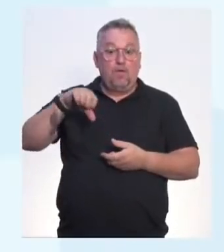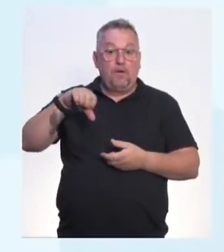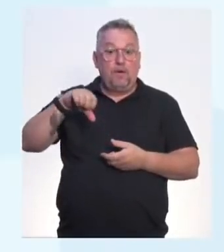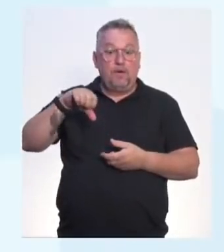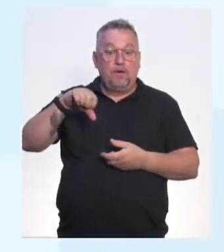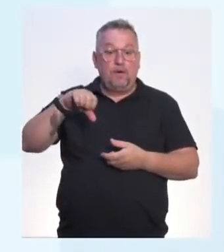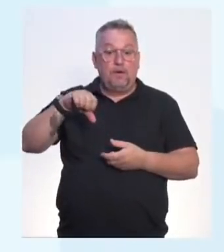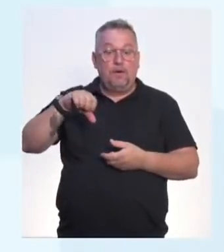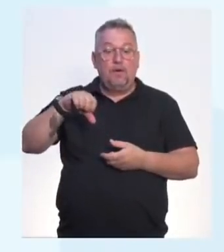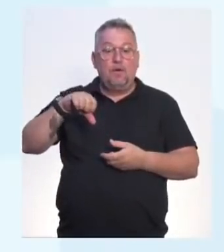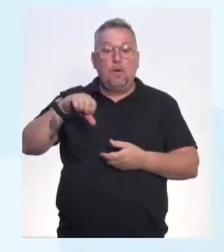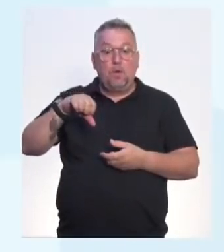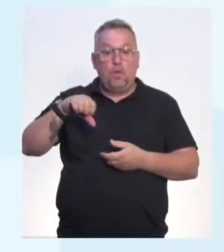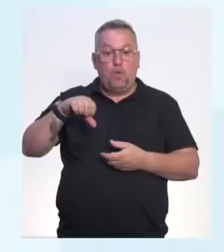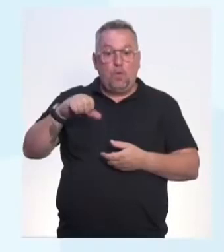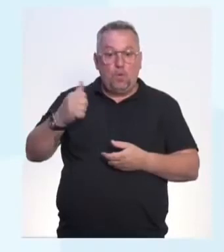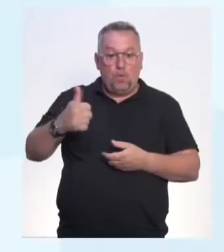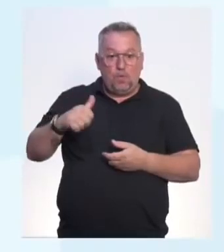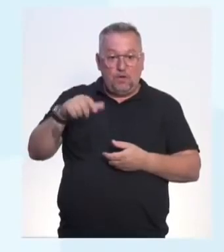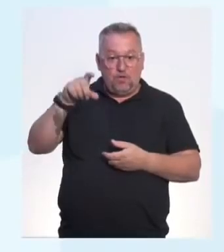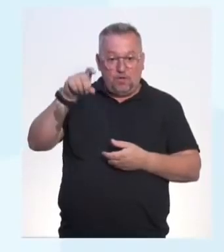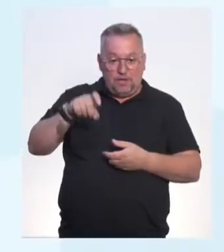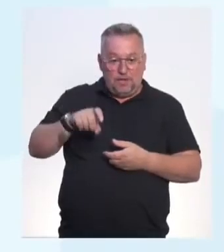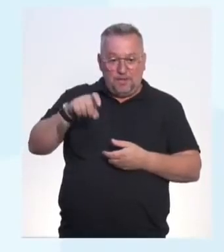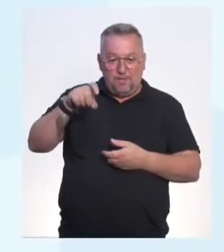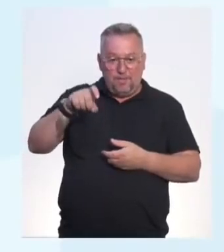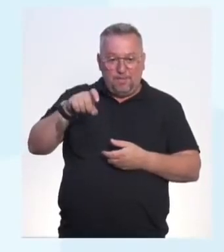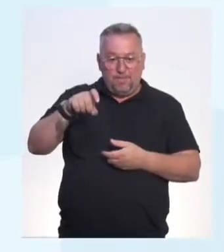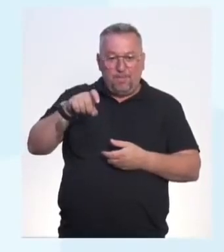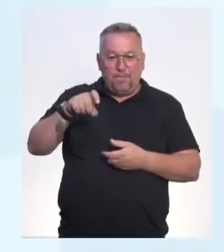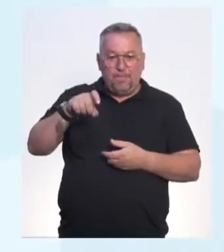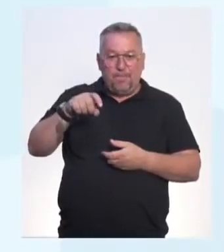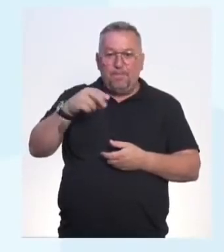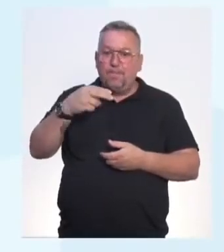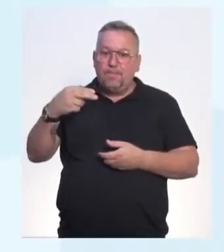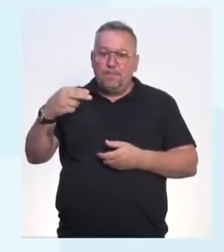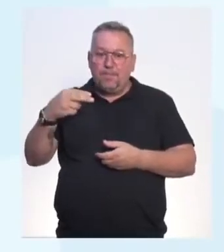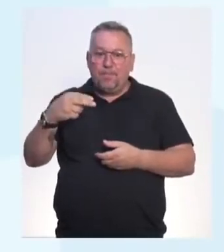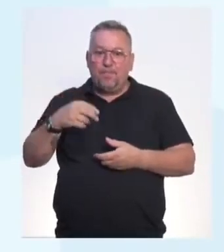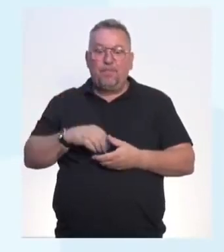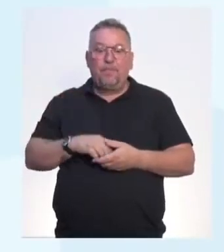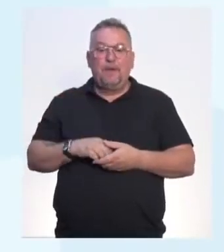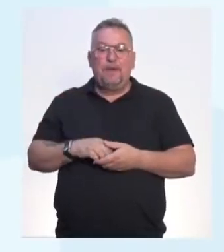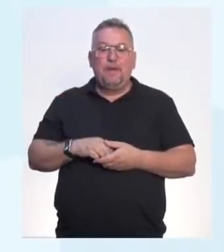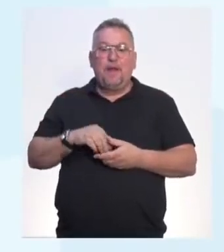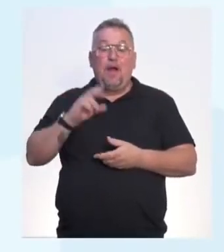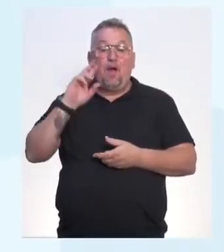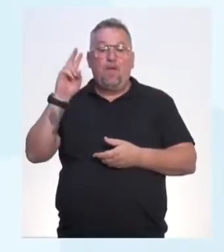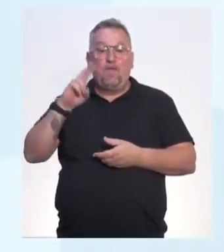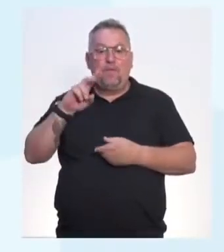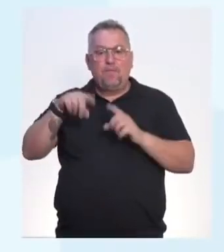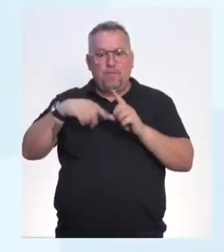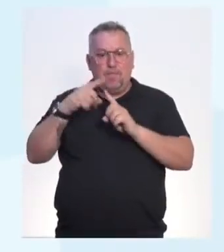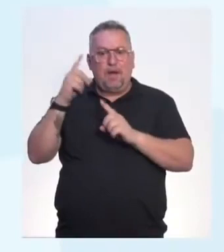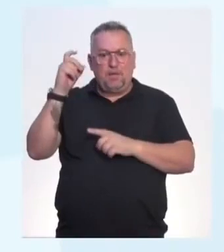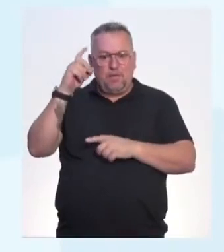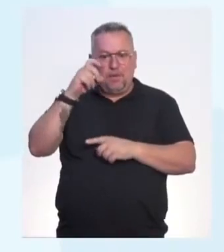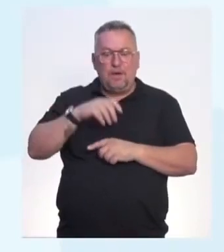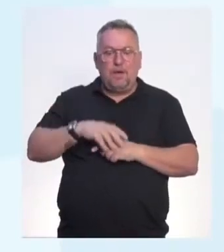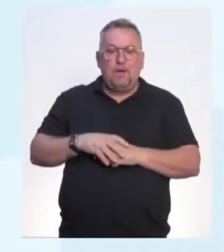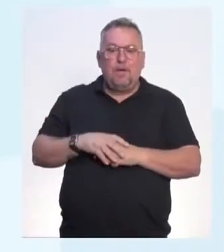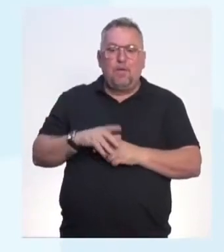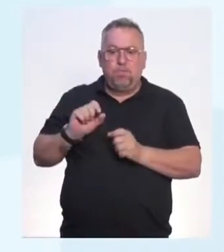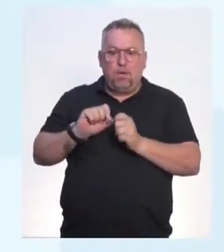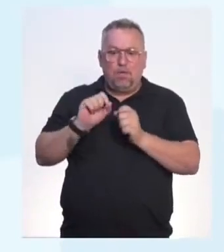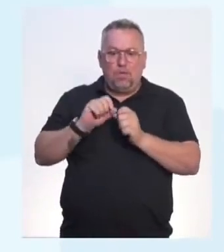9. 9 mais 2, 11x. Agora, vamos do outro lado. Aqui do outro lado está um pouquinho mais complicado. Você